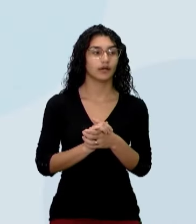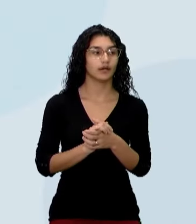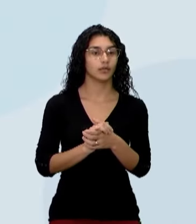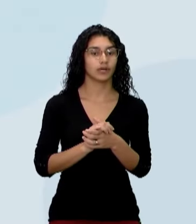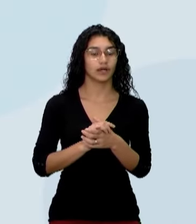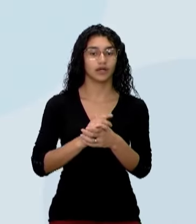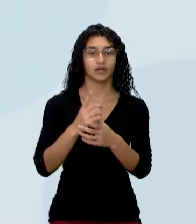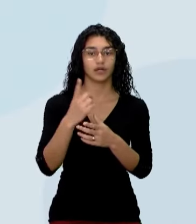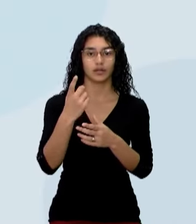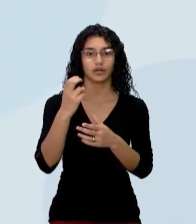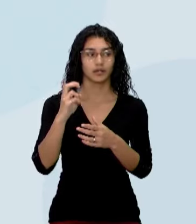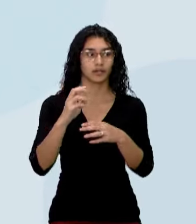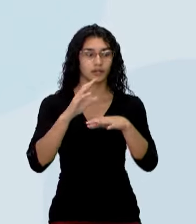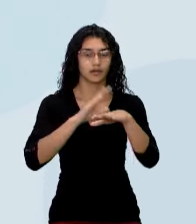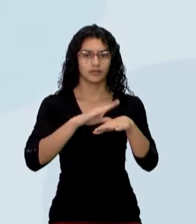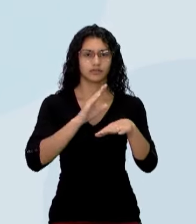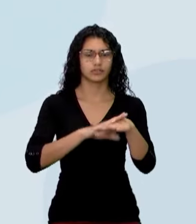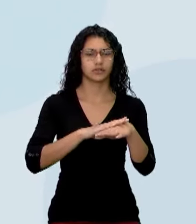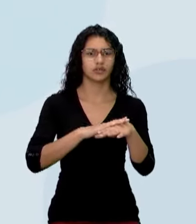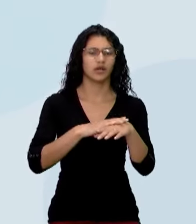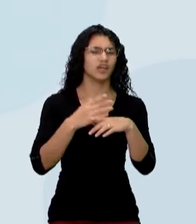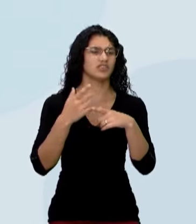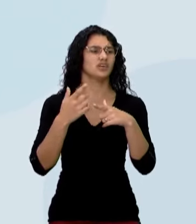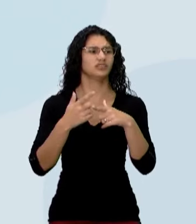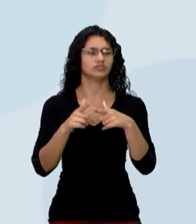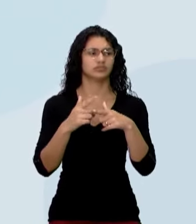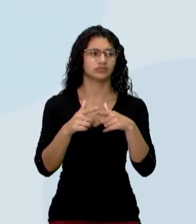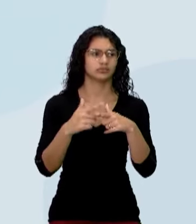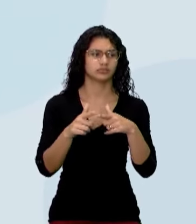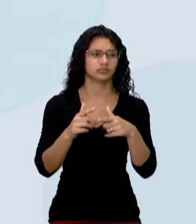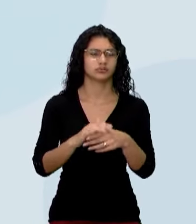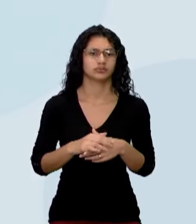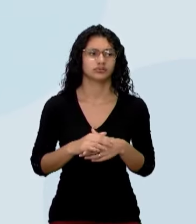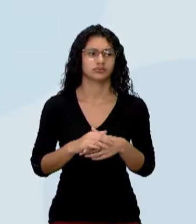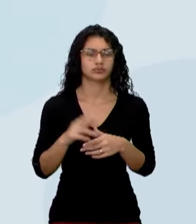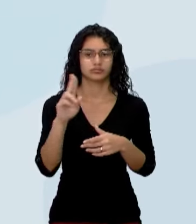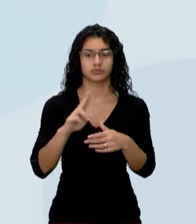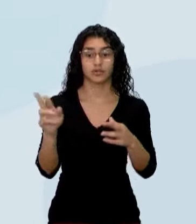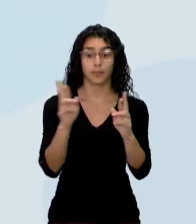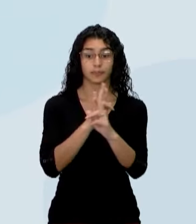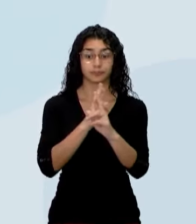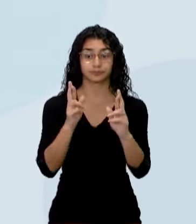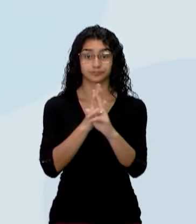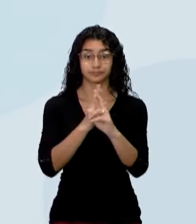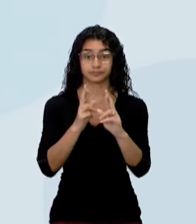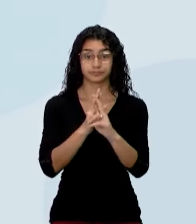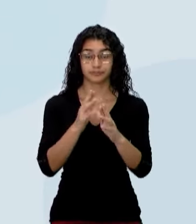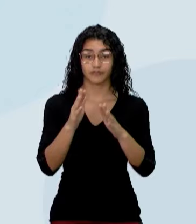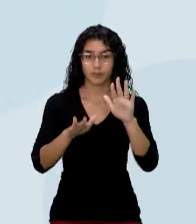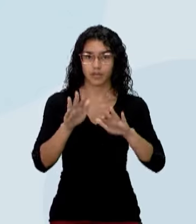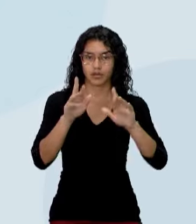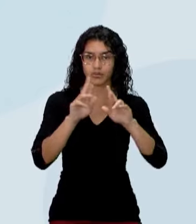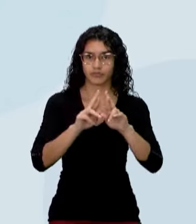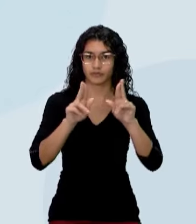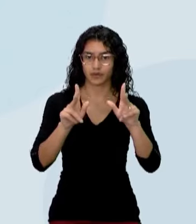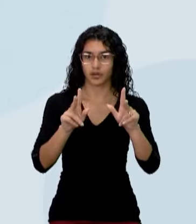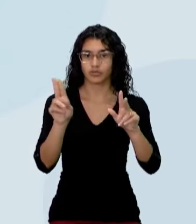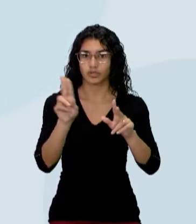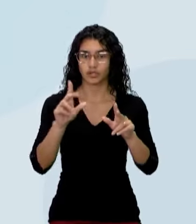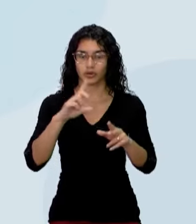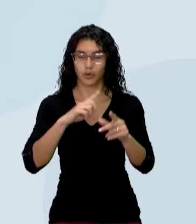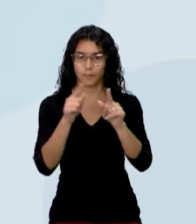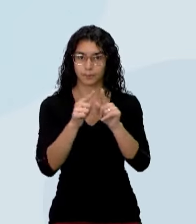é resolver problema. Aqui, olha, resolver. Utilizando relações entre diferentes unidades de